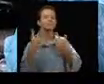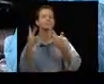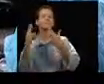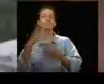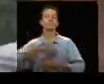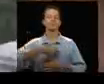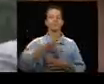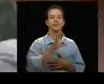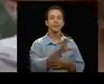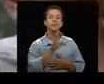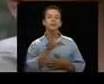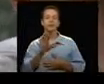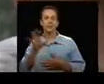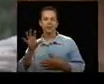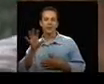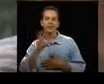amando-te